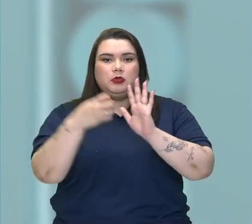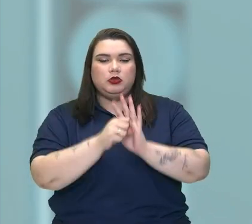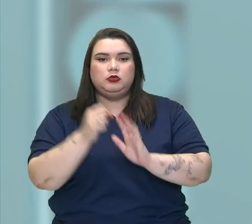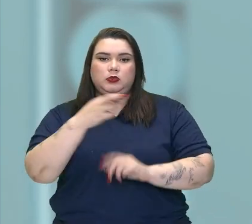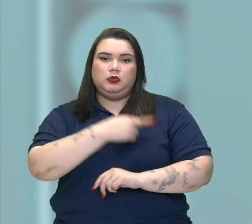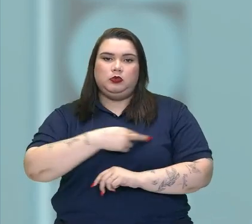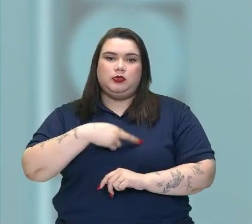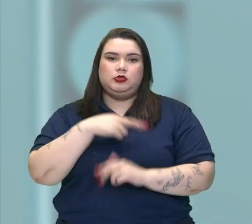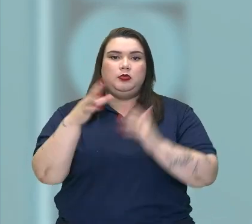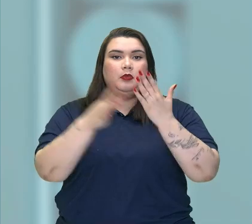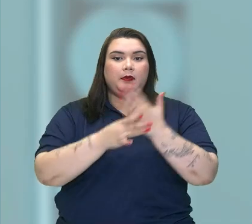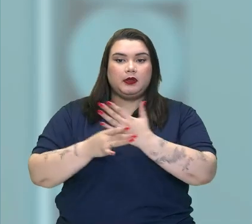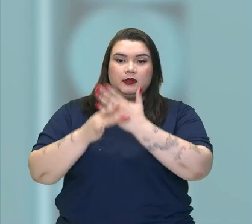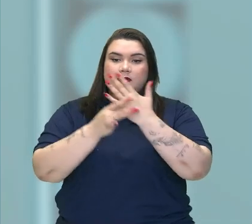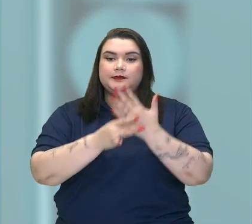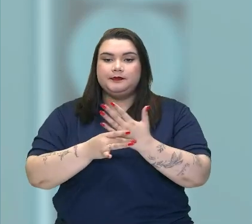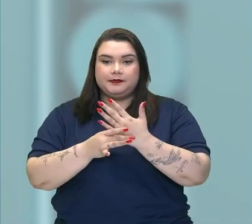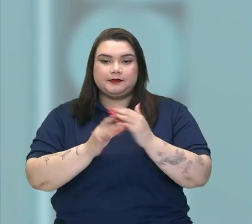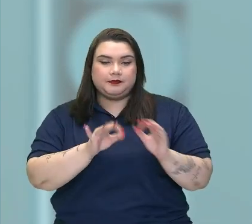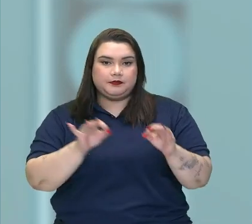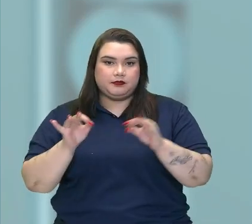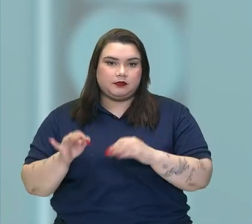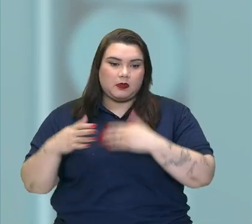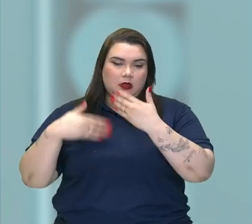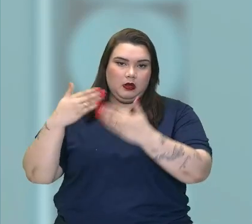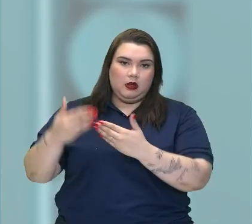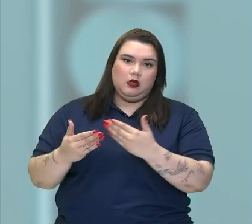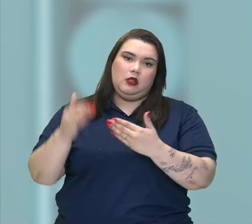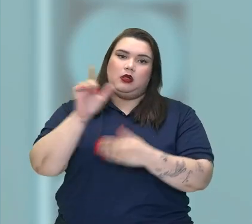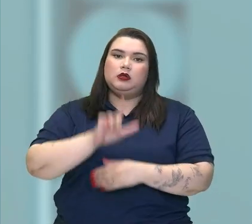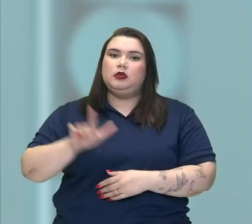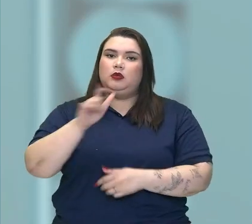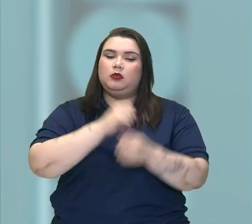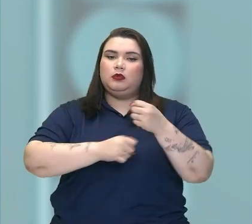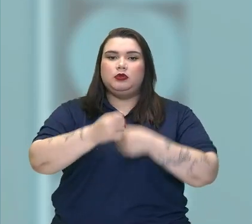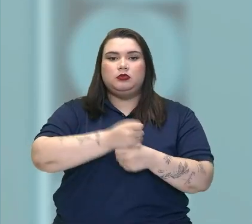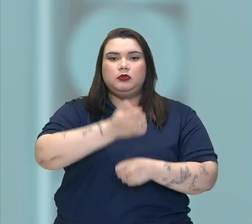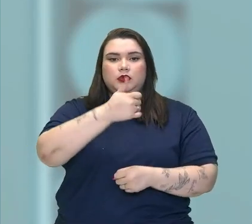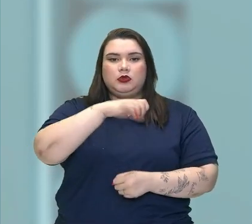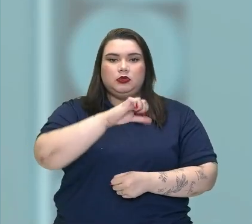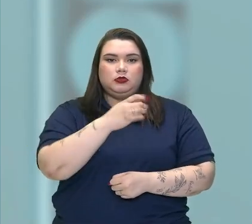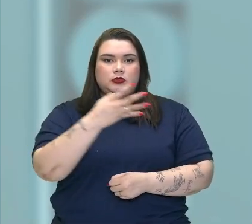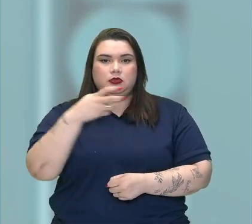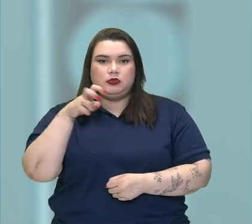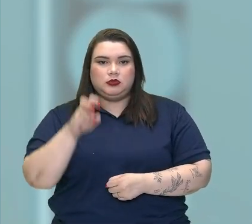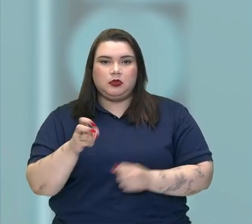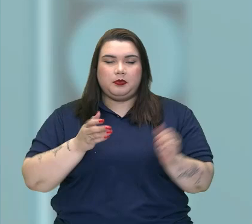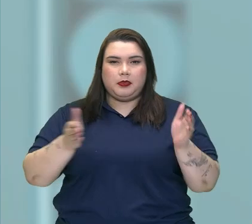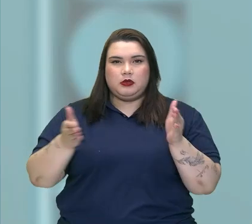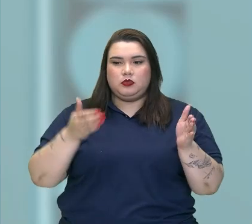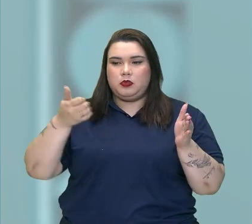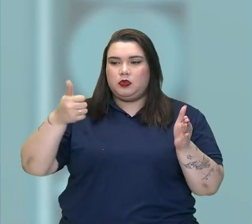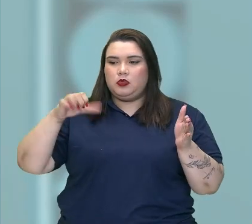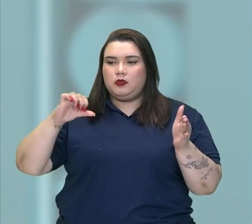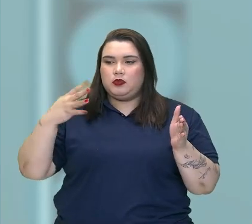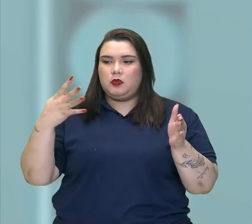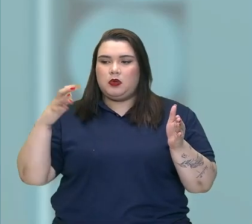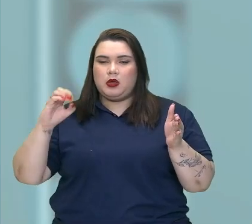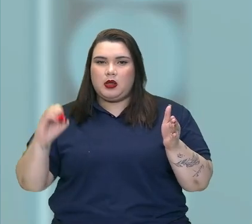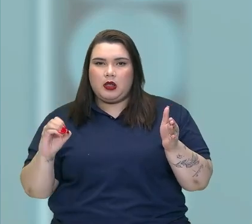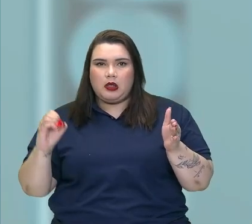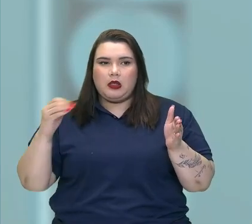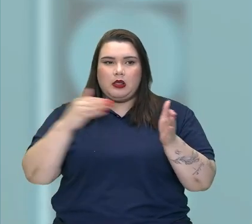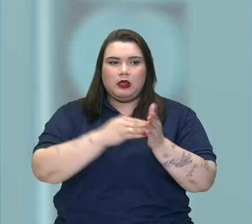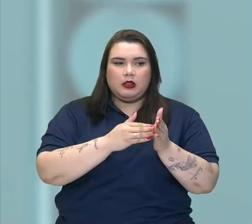Ele amadurece, chega até a literatura de 1945, aquela literatura da década de 40, 50, 60, de